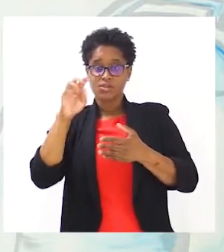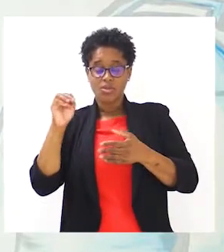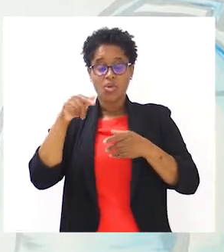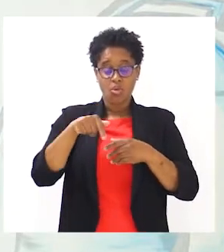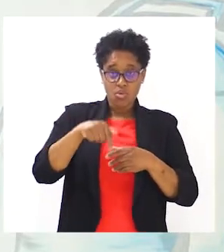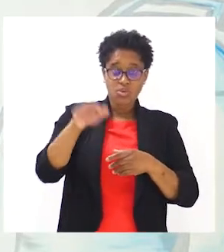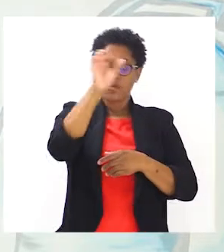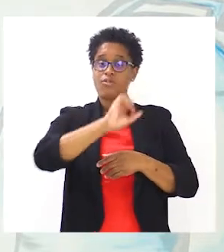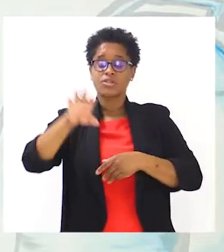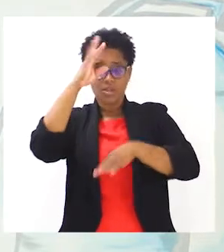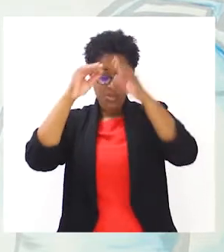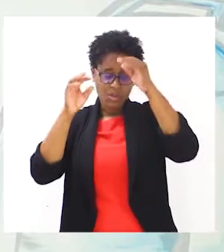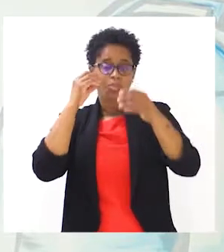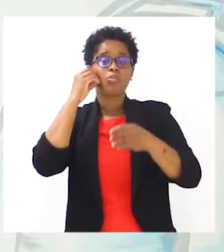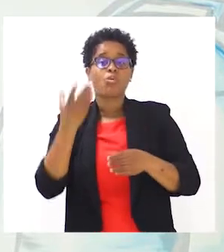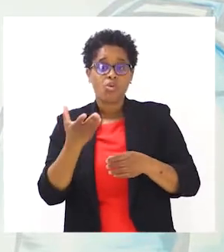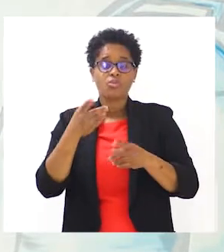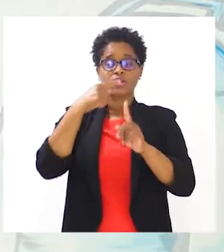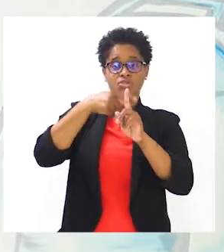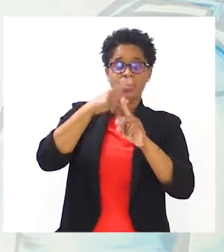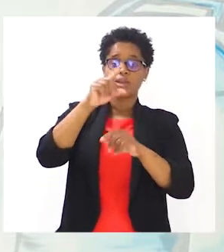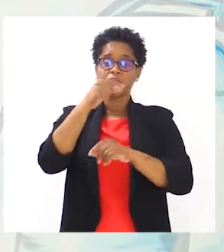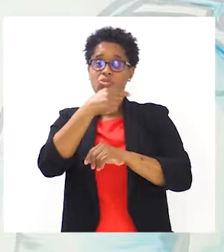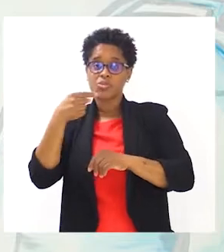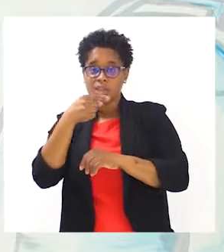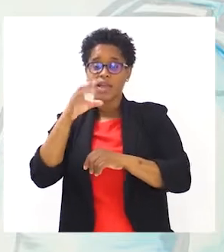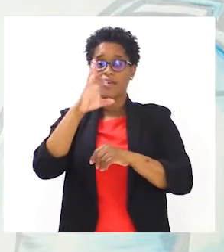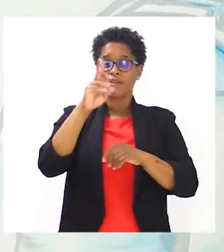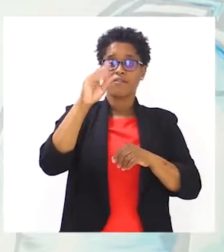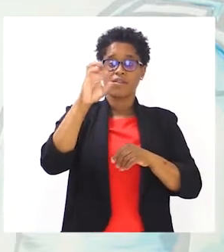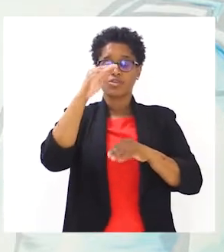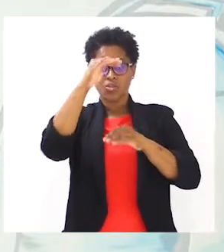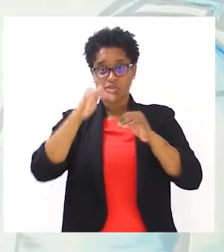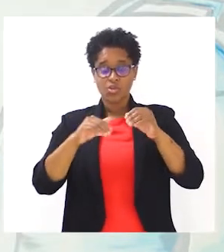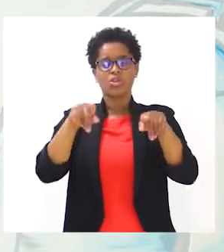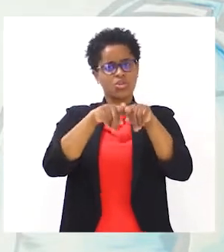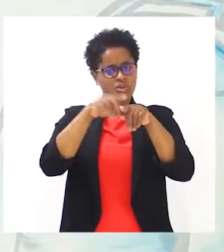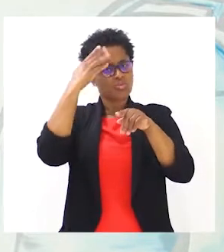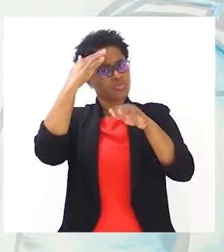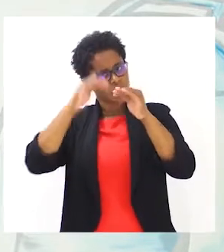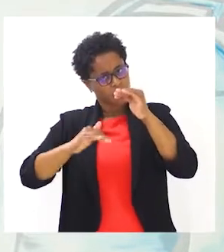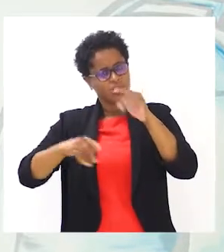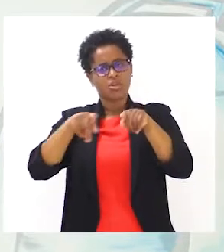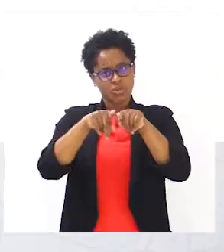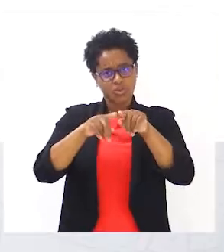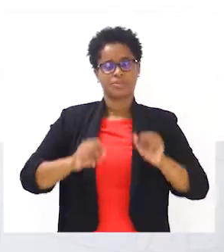que se subtrai frações com o mesmo denominador.